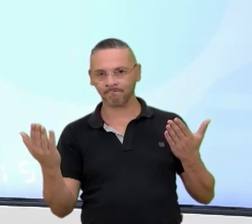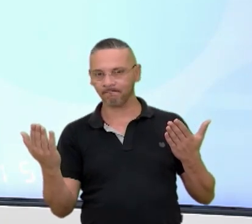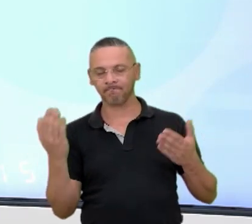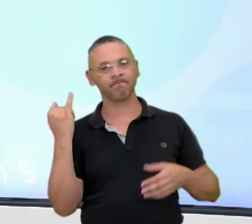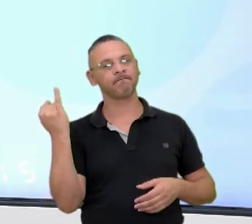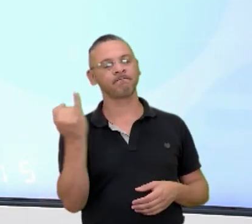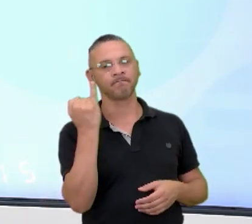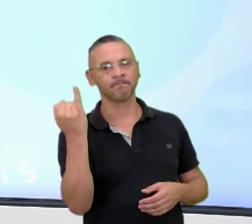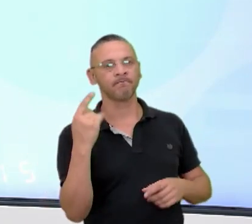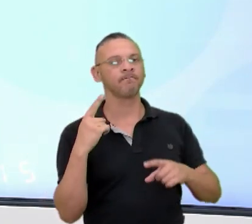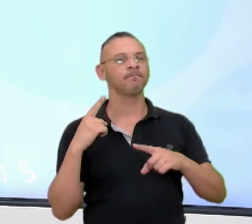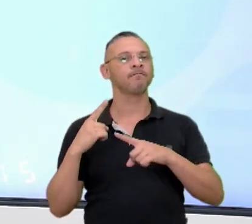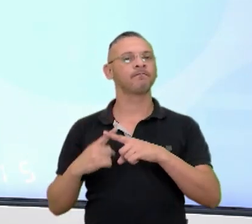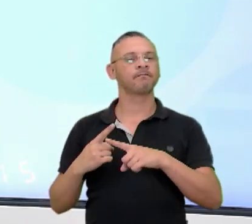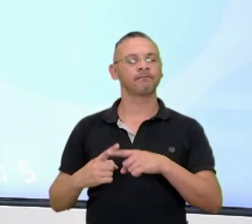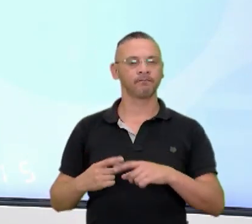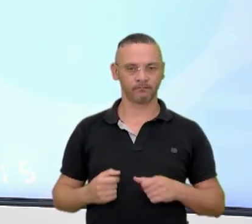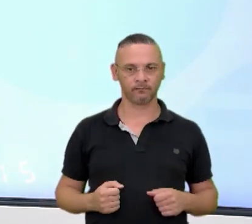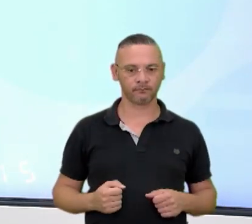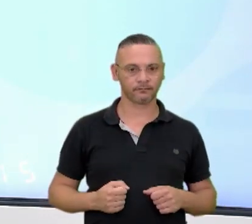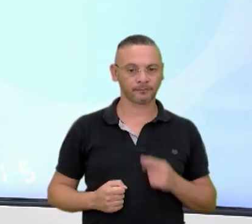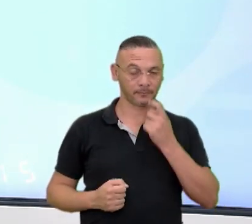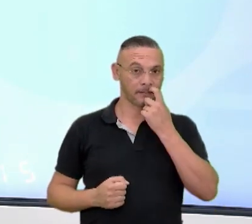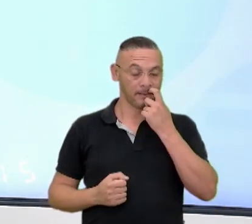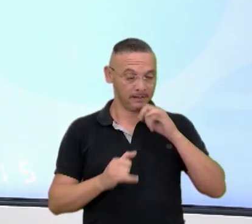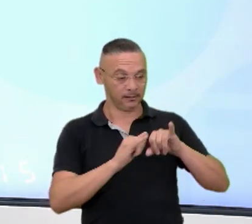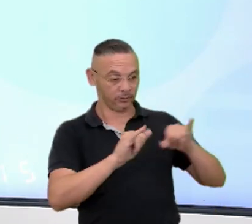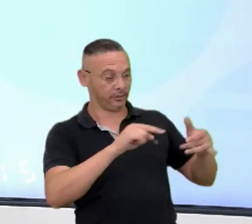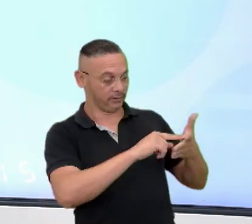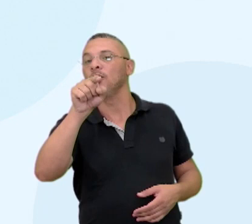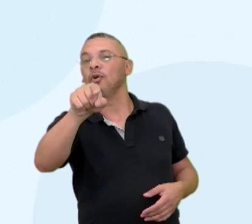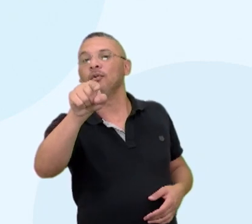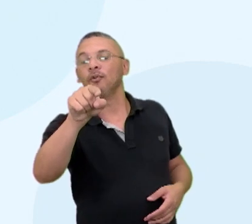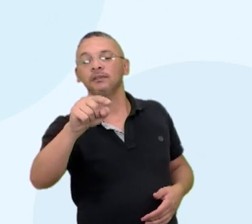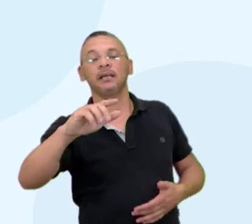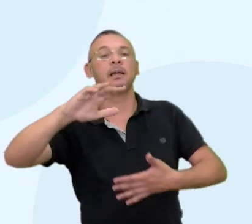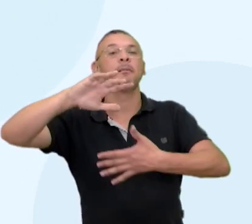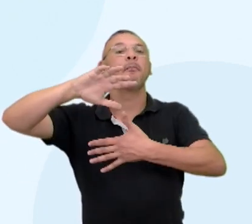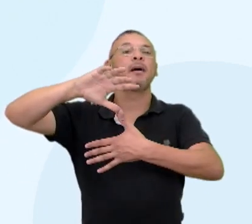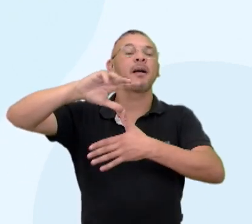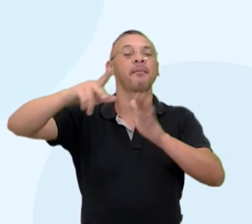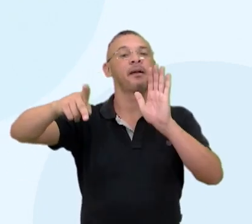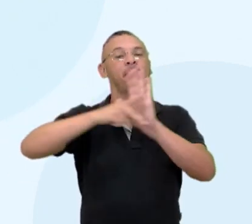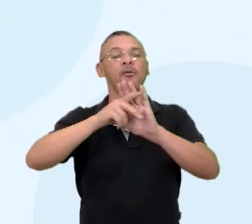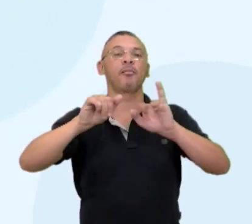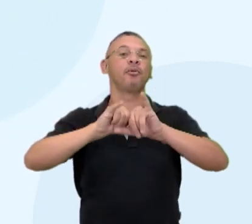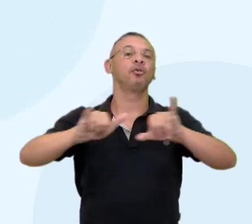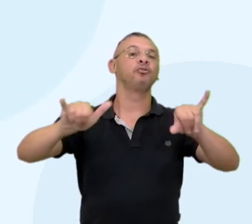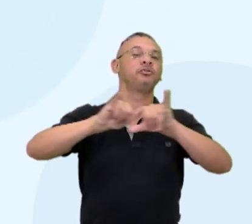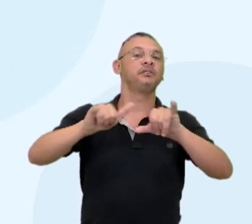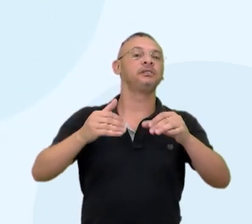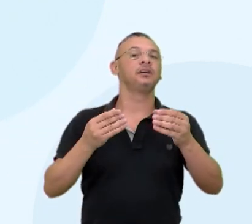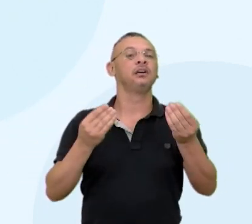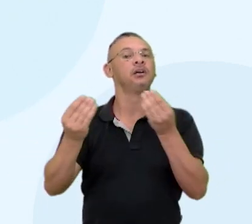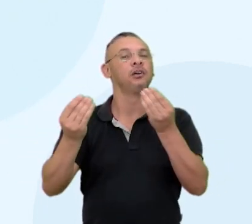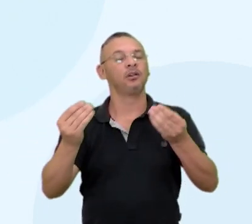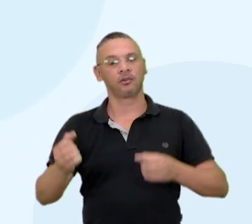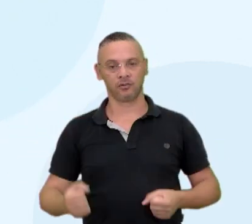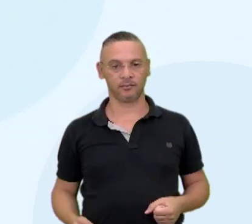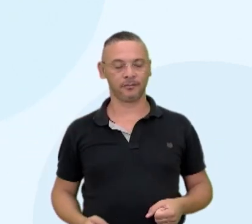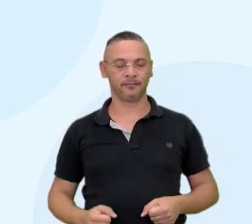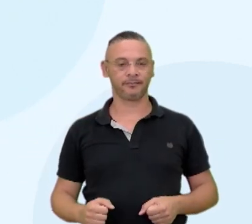As pautas são os assuntos que são discutidos no mundo inteiro, certo? E como escolher. Quem escolhe as pautas, né? O professor Mauro